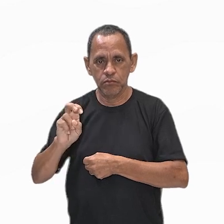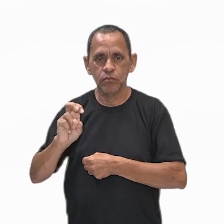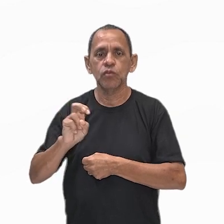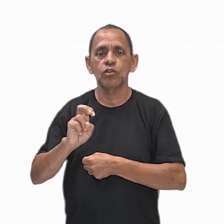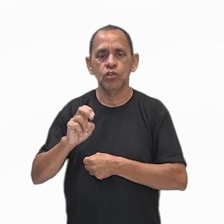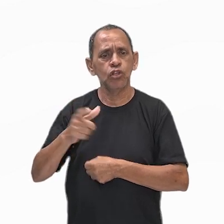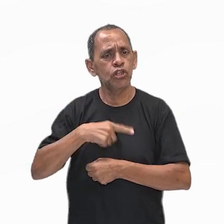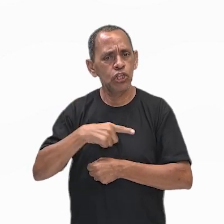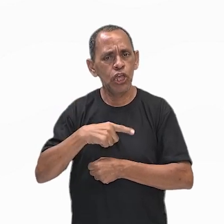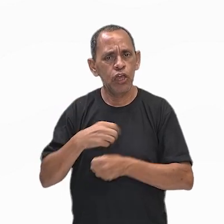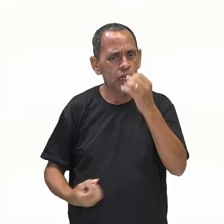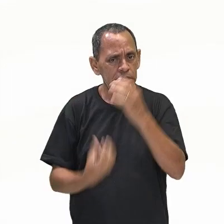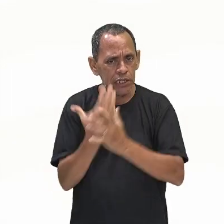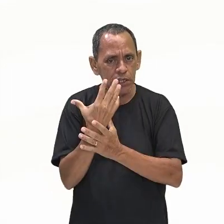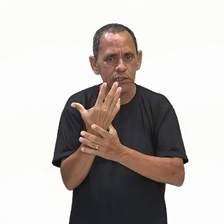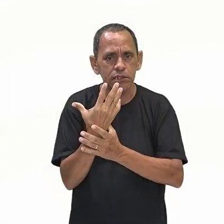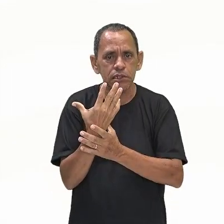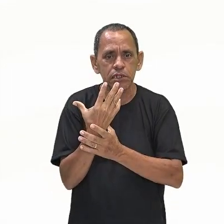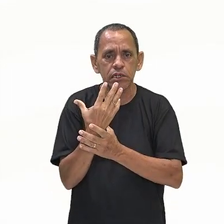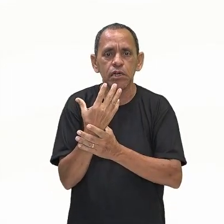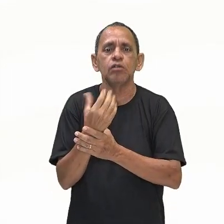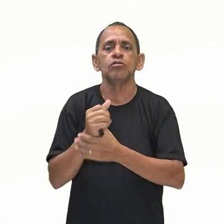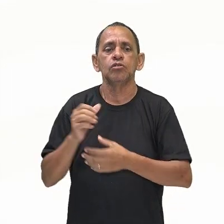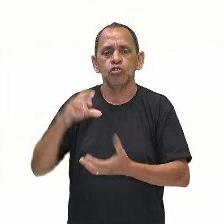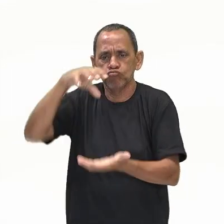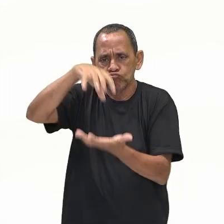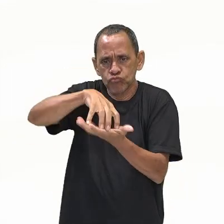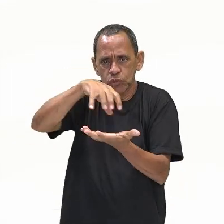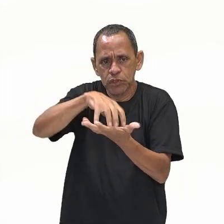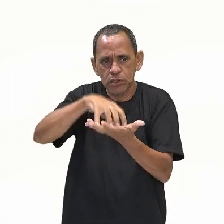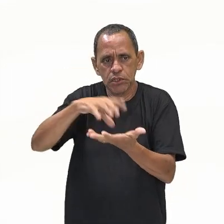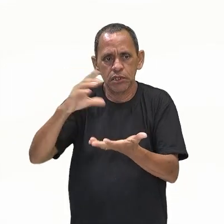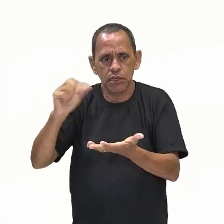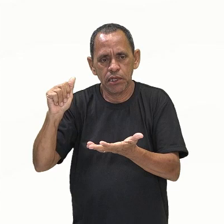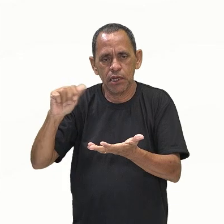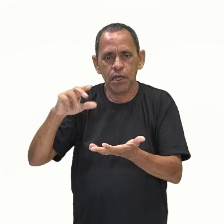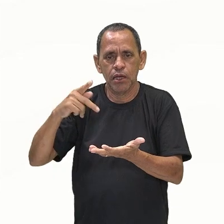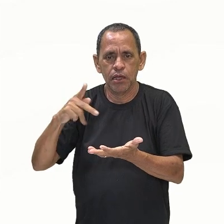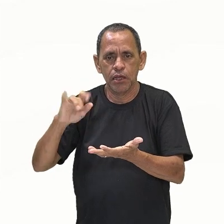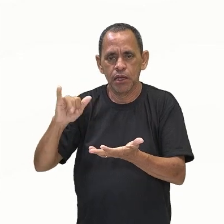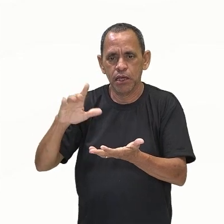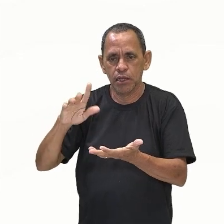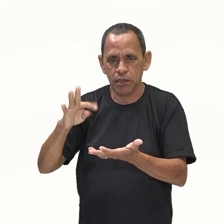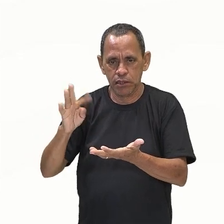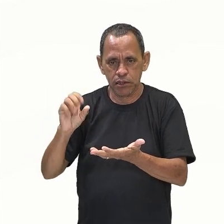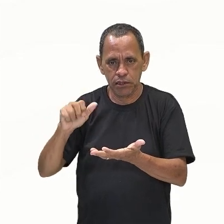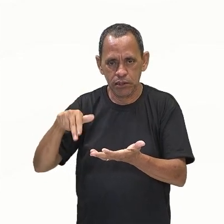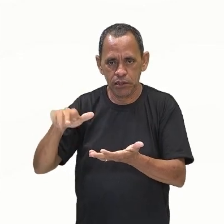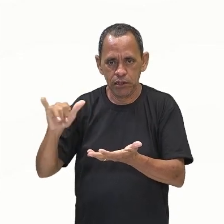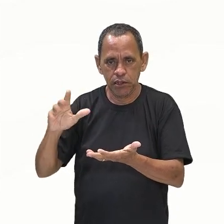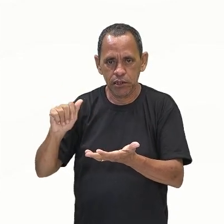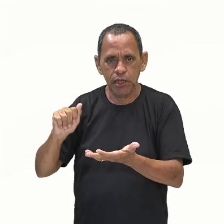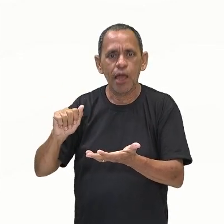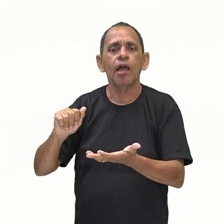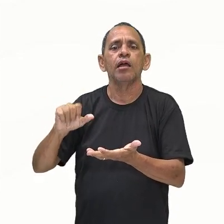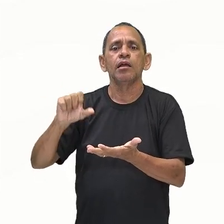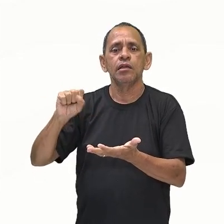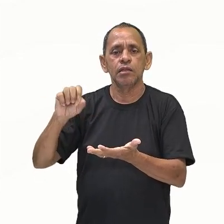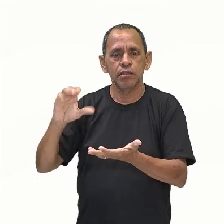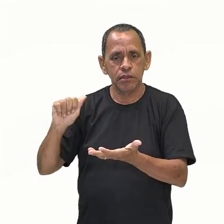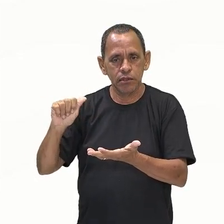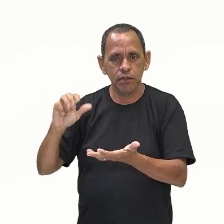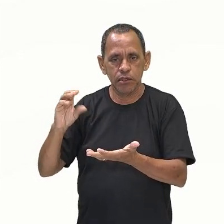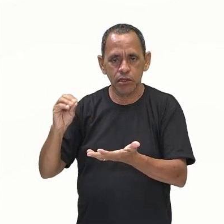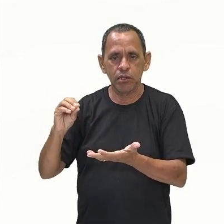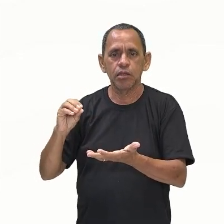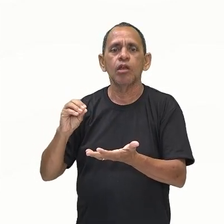então, a criação da Capitania de São José do Rio Negro, nesse período ainda subordinada ao estado